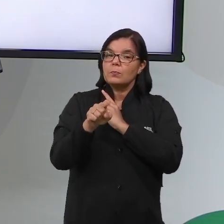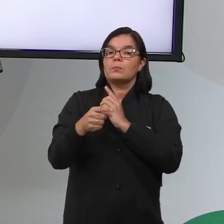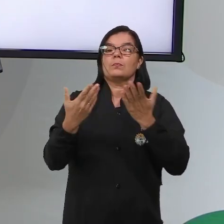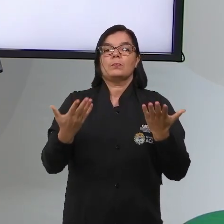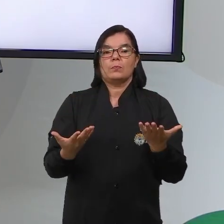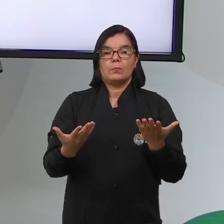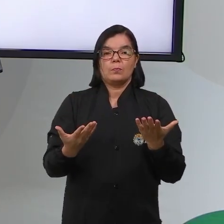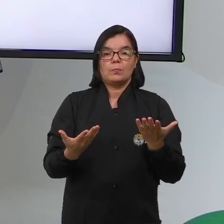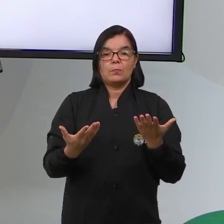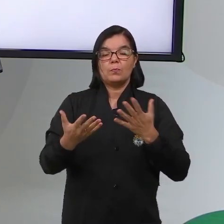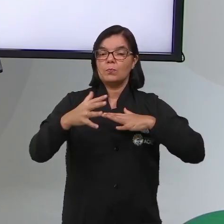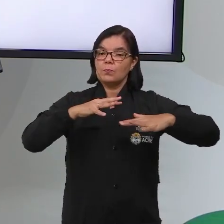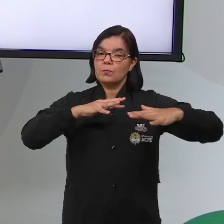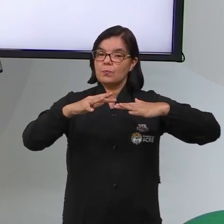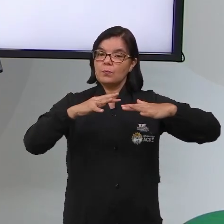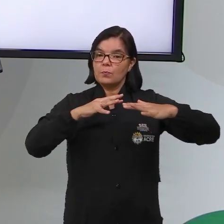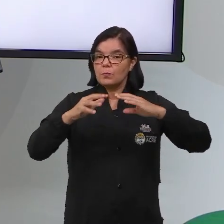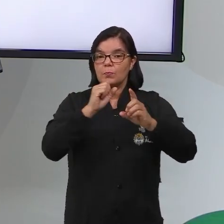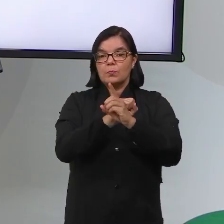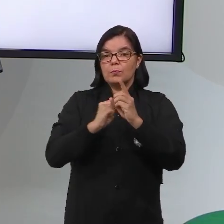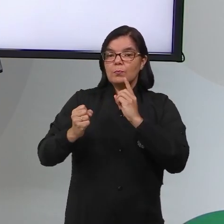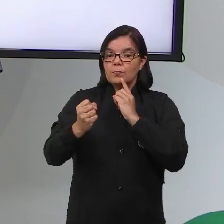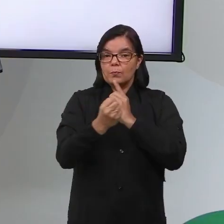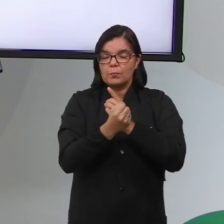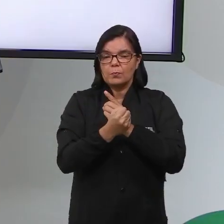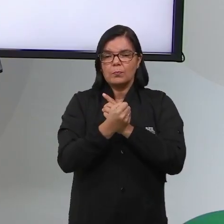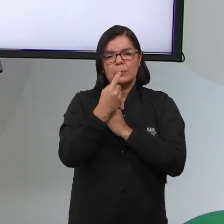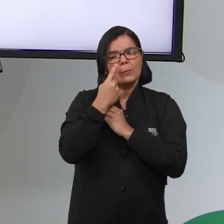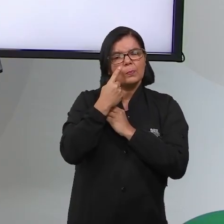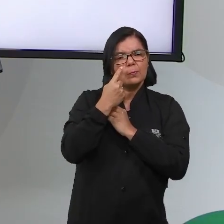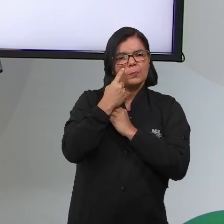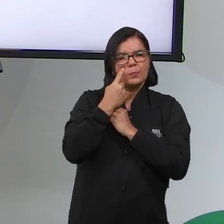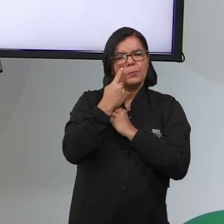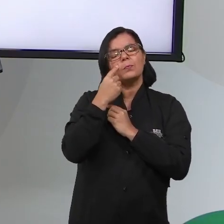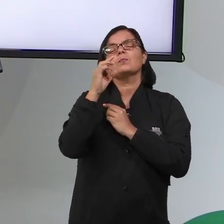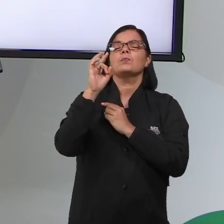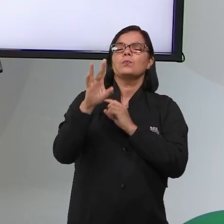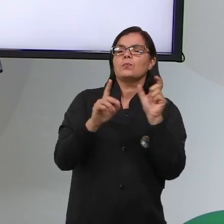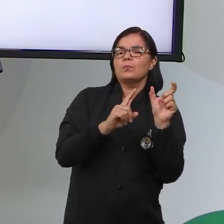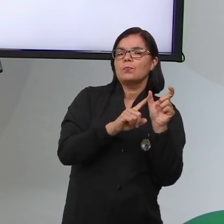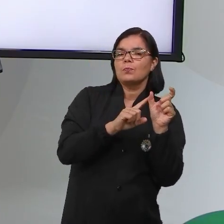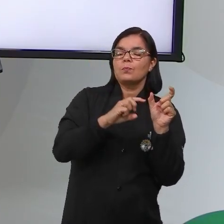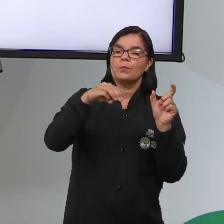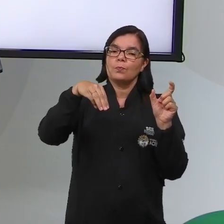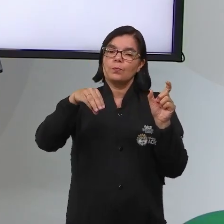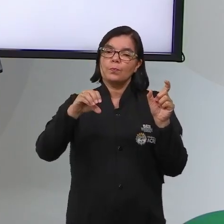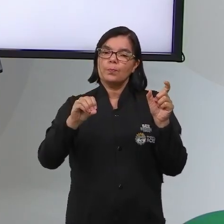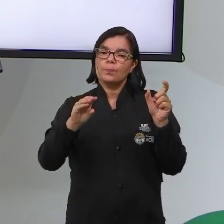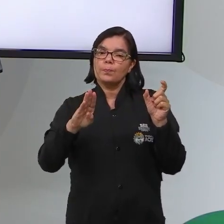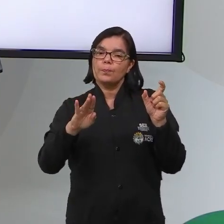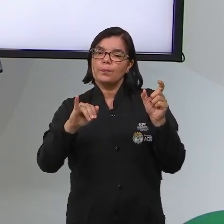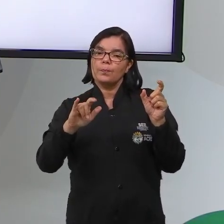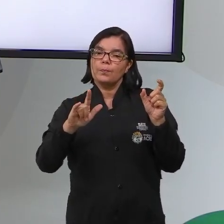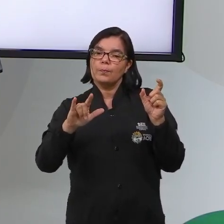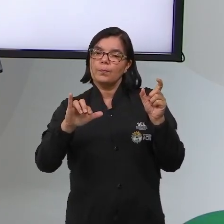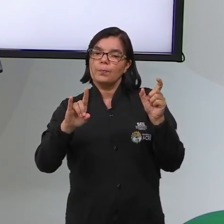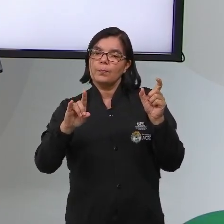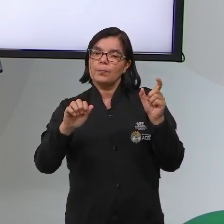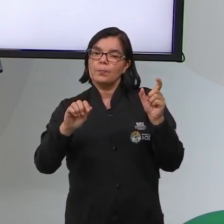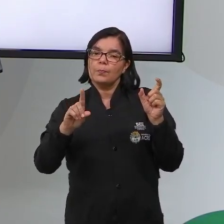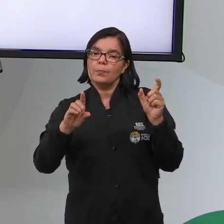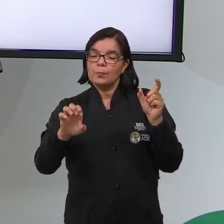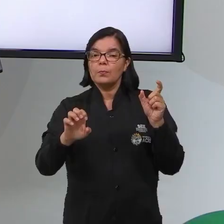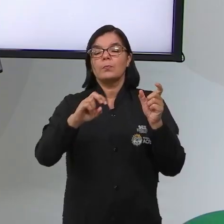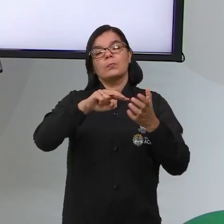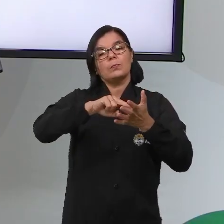de mobilidade social. Prestem bem atenção, só o termo mobilidade. Se eu trato